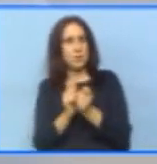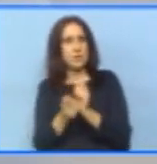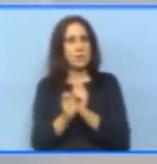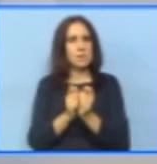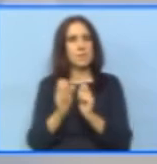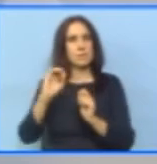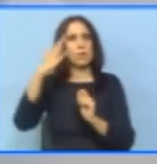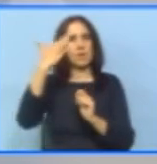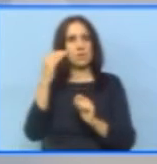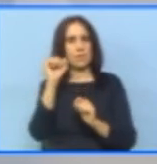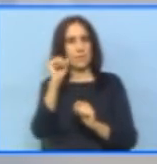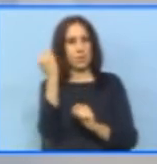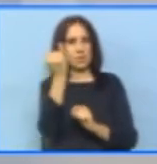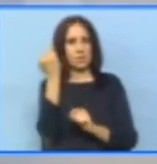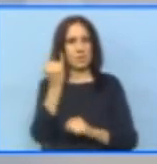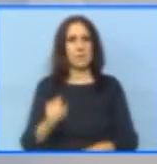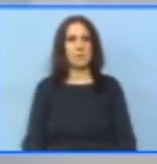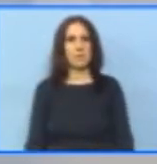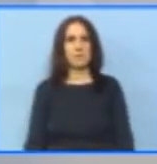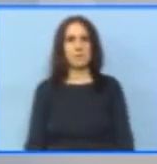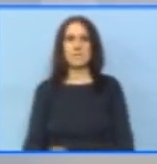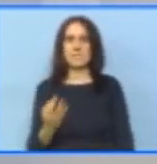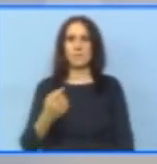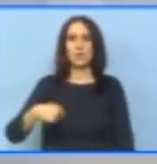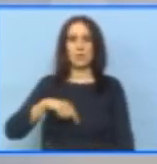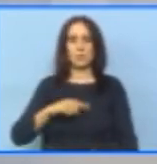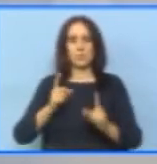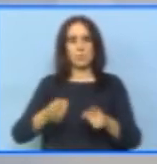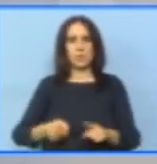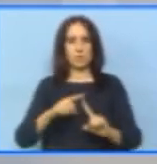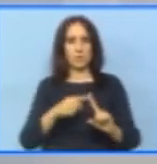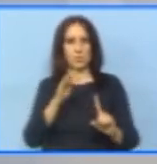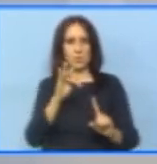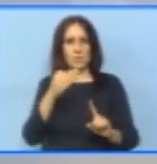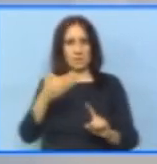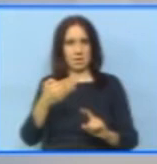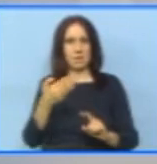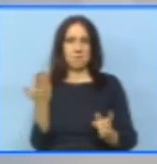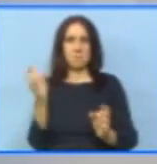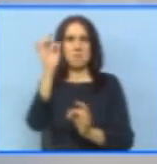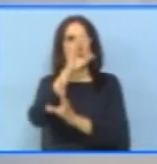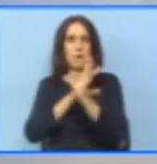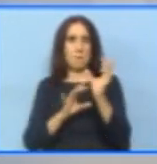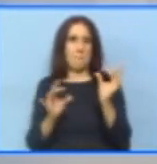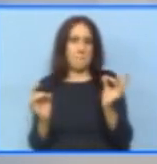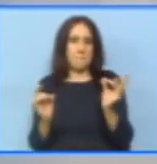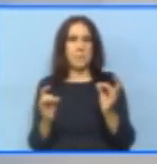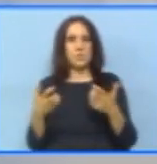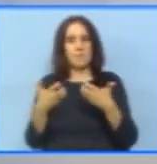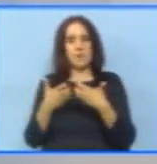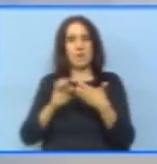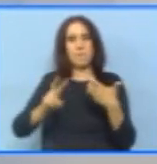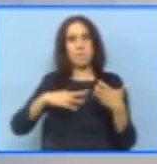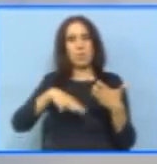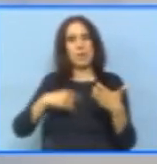das prioridades da organização? Sim, porque nós, quando começámos, em 47, portanto, a Europa estava a sair da Segunda Guerra